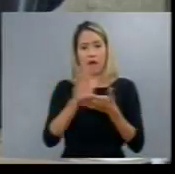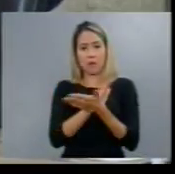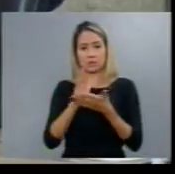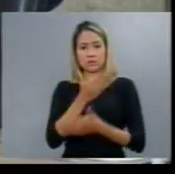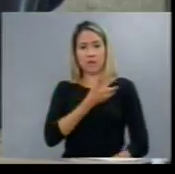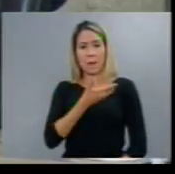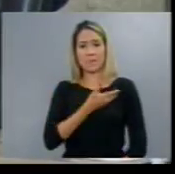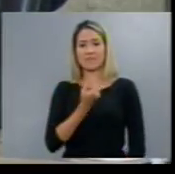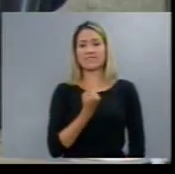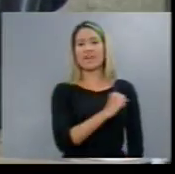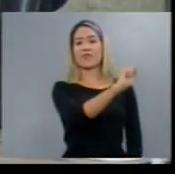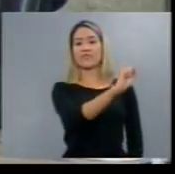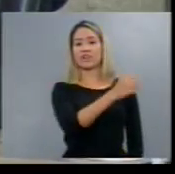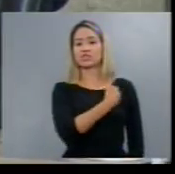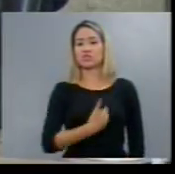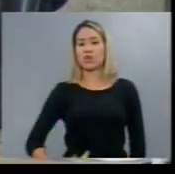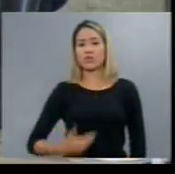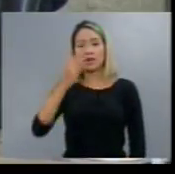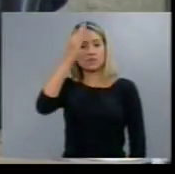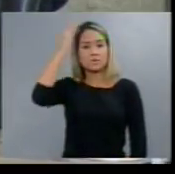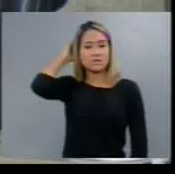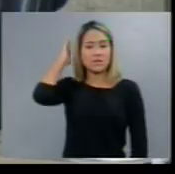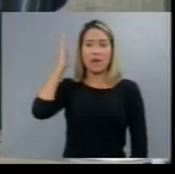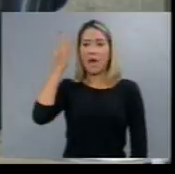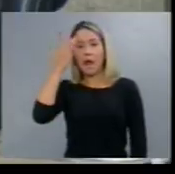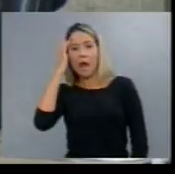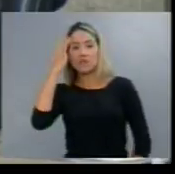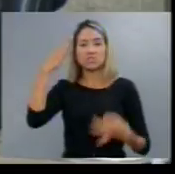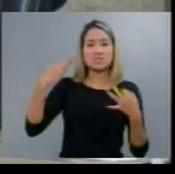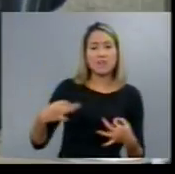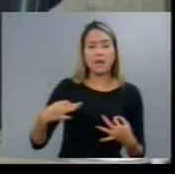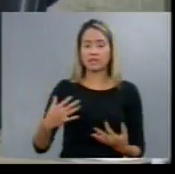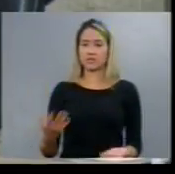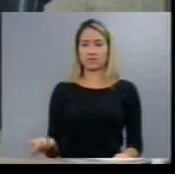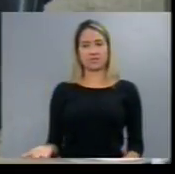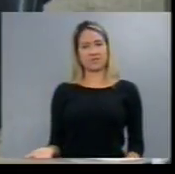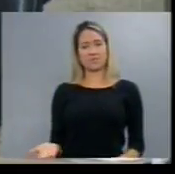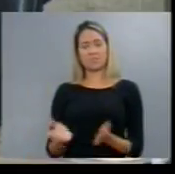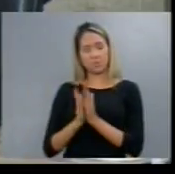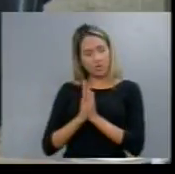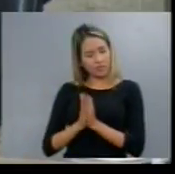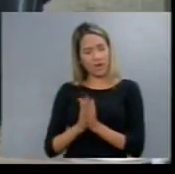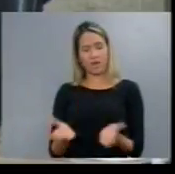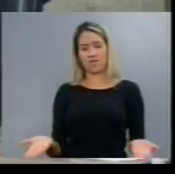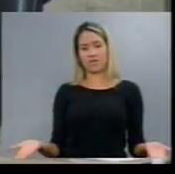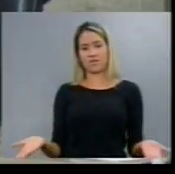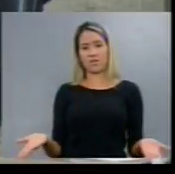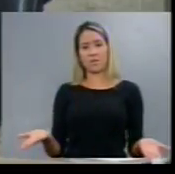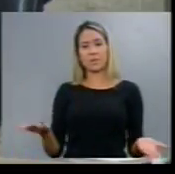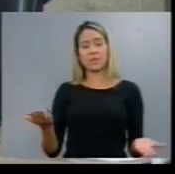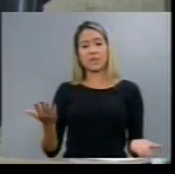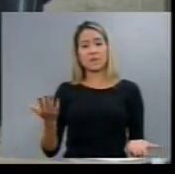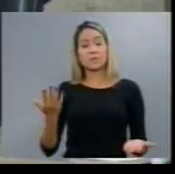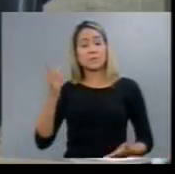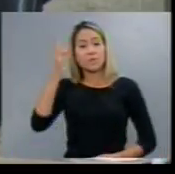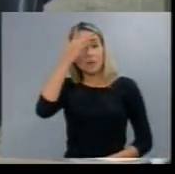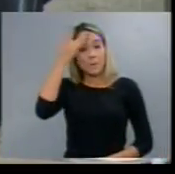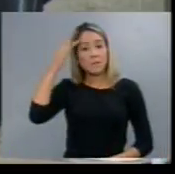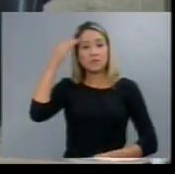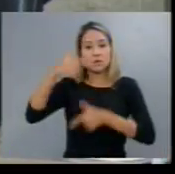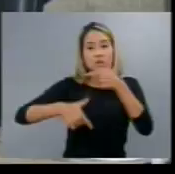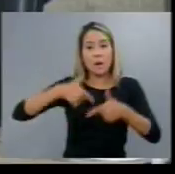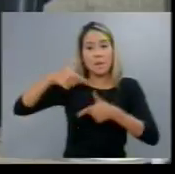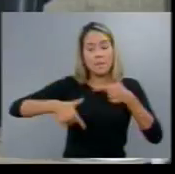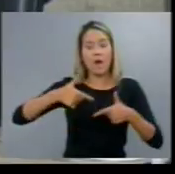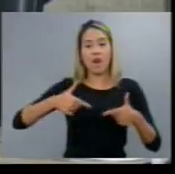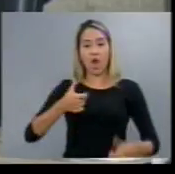querem compactuar com essas medidas como sendo corretas. Como um trabalhador que paga durante toda a sua vida 11%, o Estado vai aumentar essa